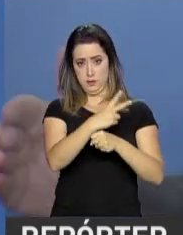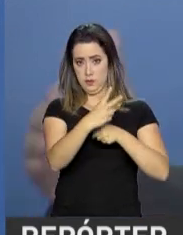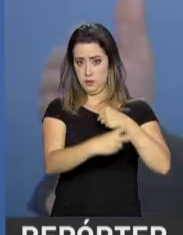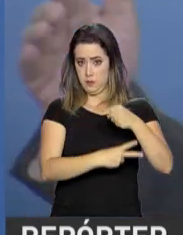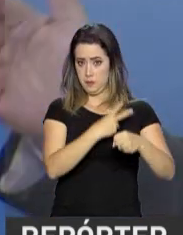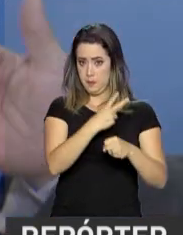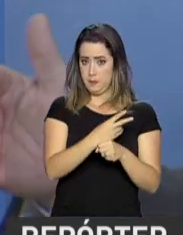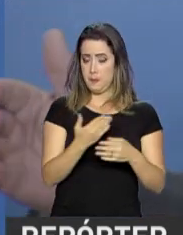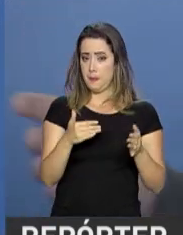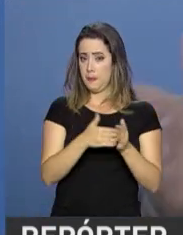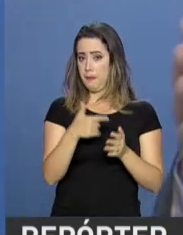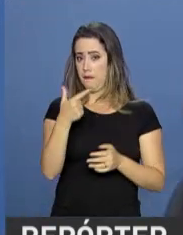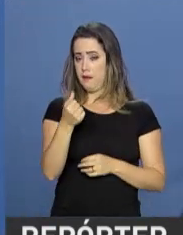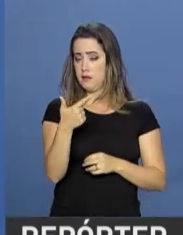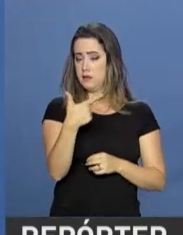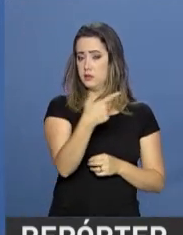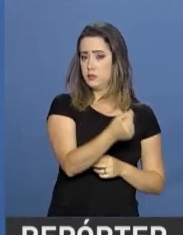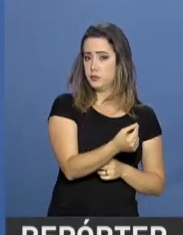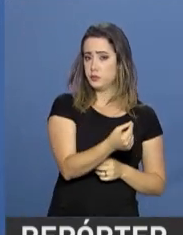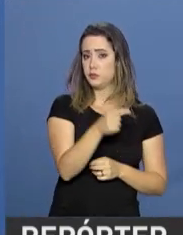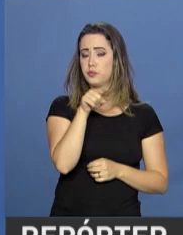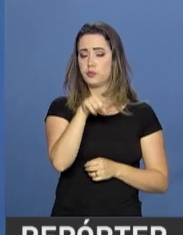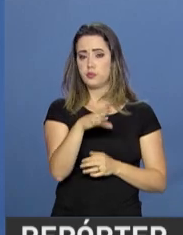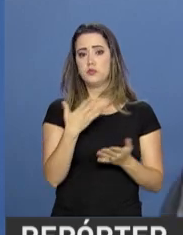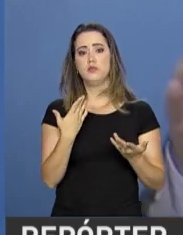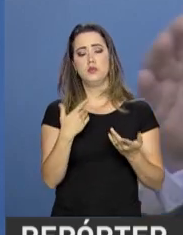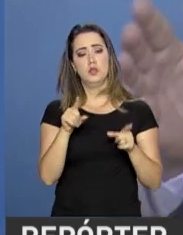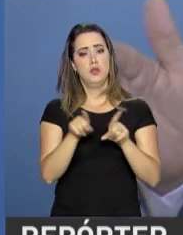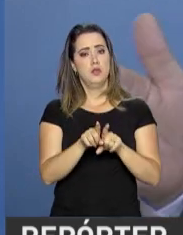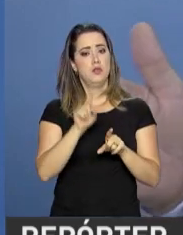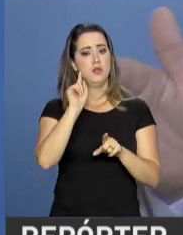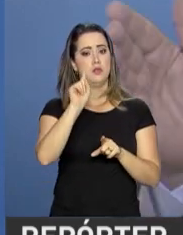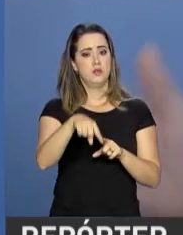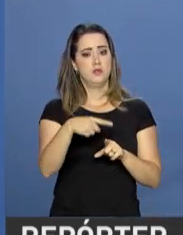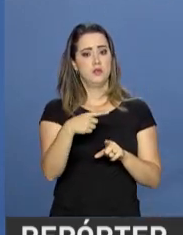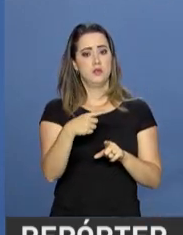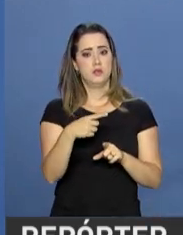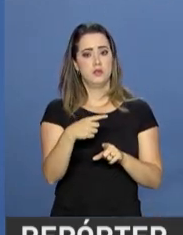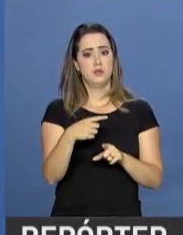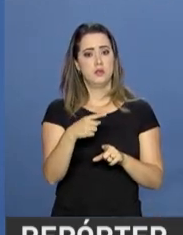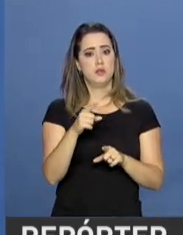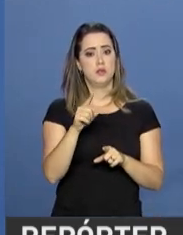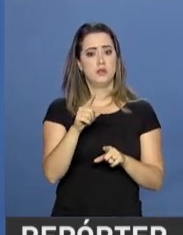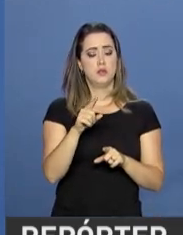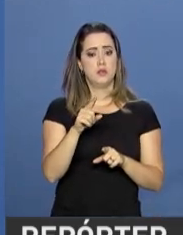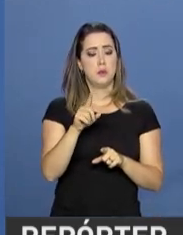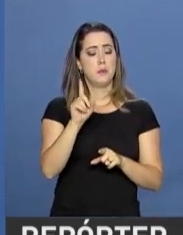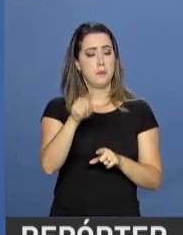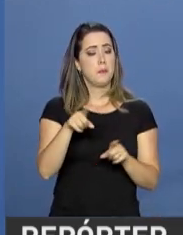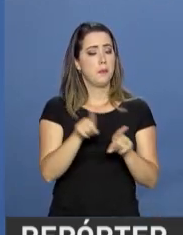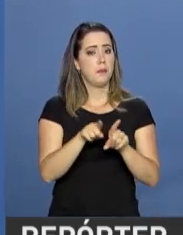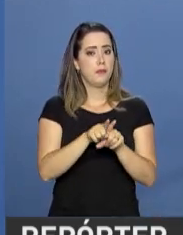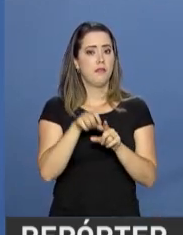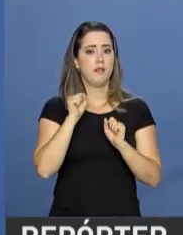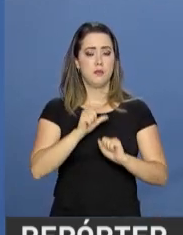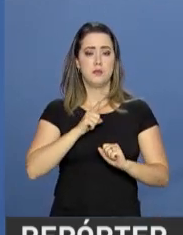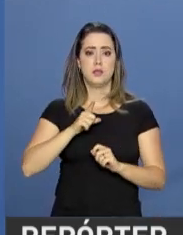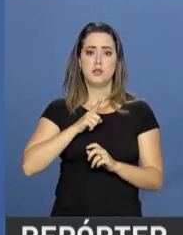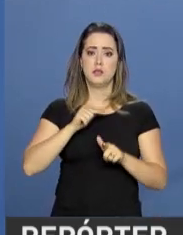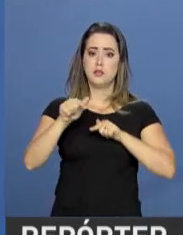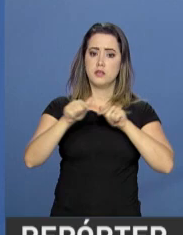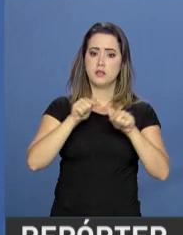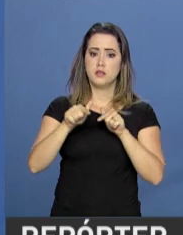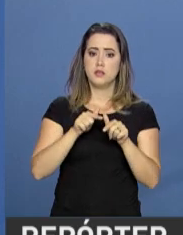até 2020 2018 2019 2020 também possui ações